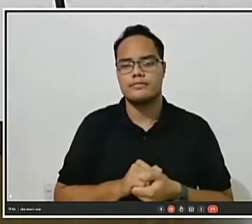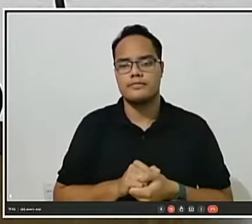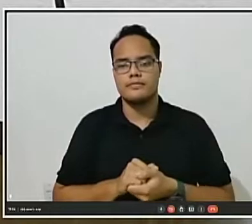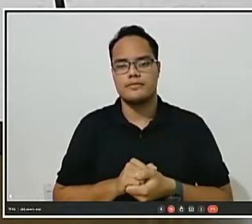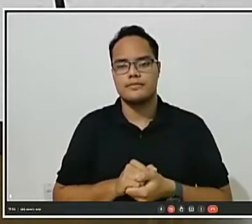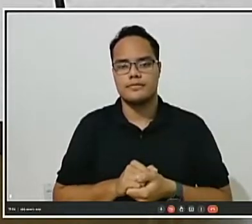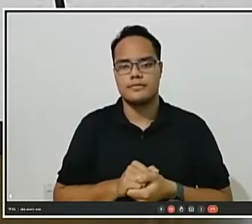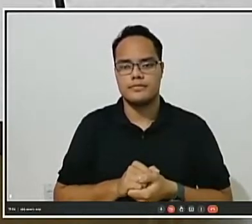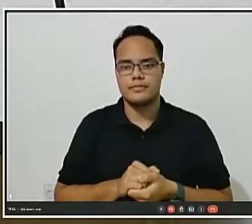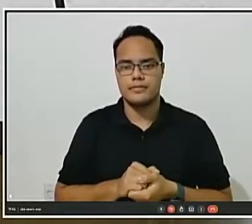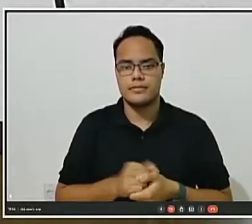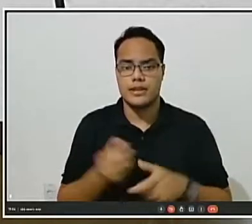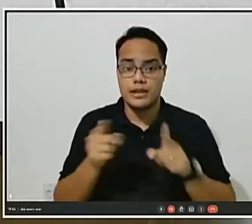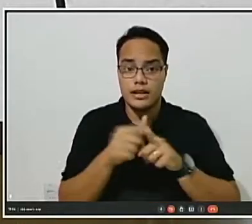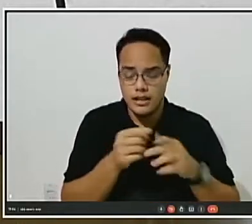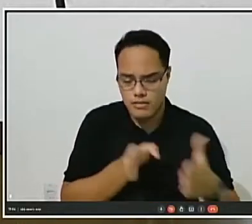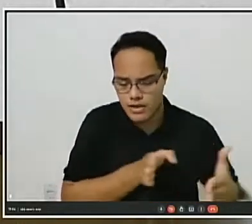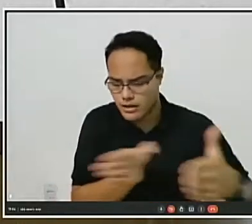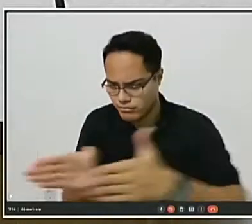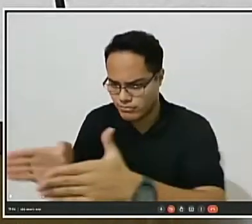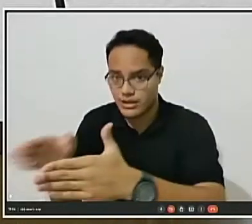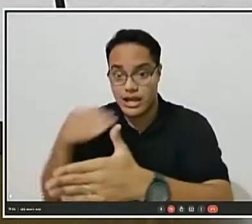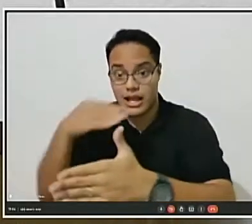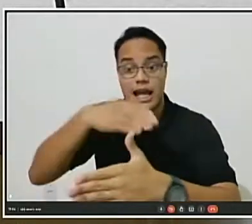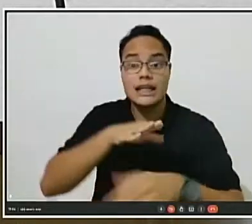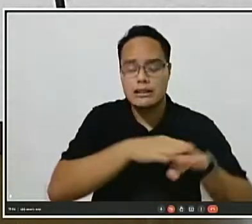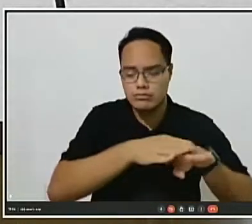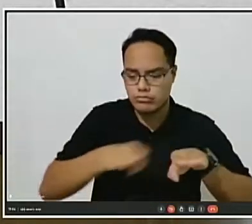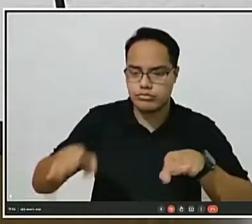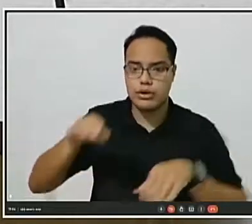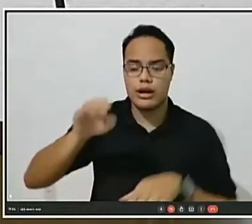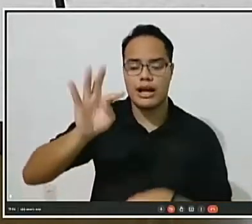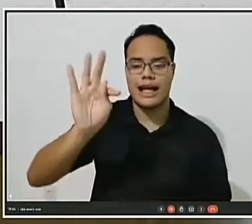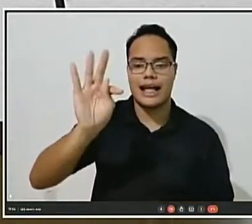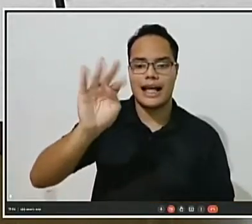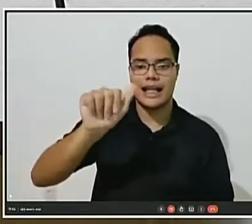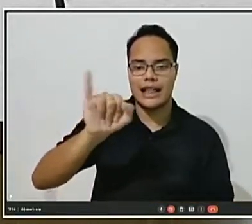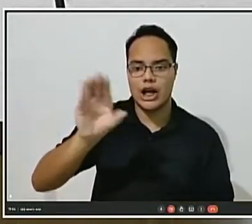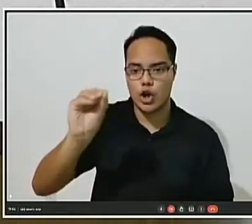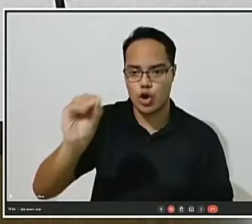Na estrada Taió, também Rio Vermelho, foi patrolado.